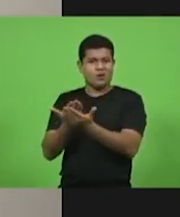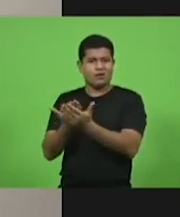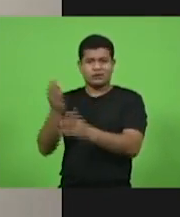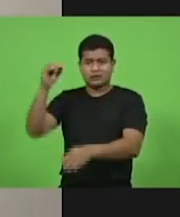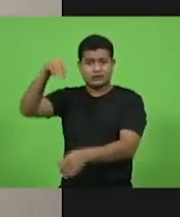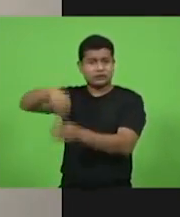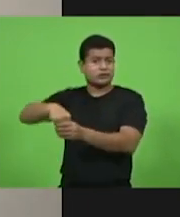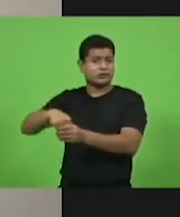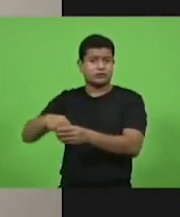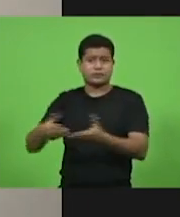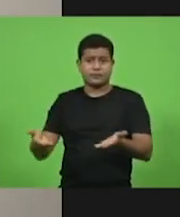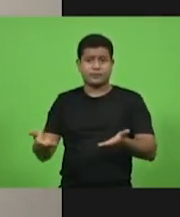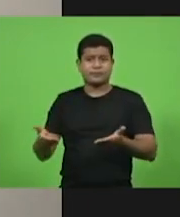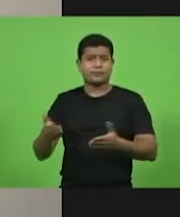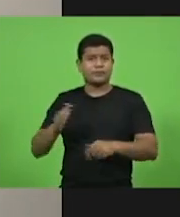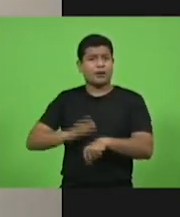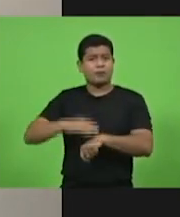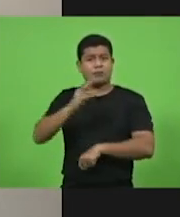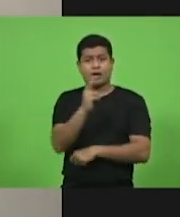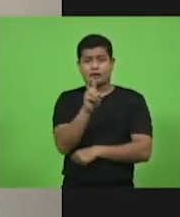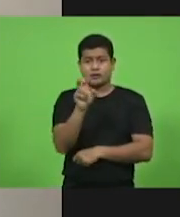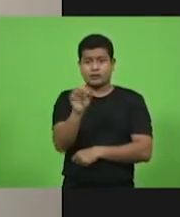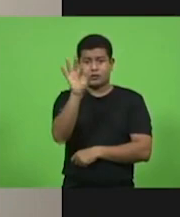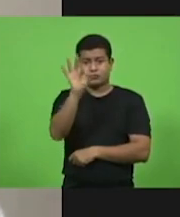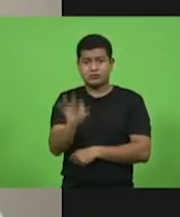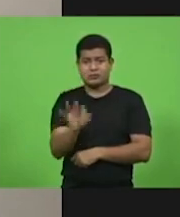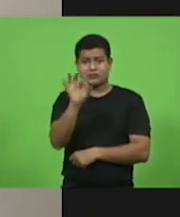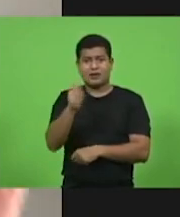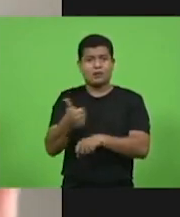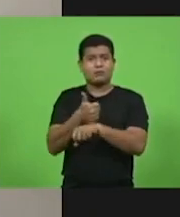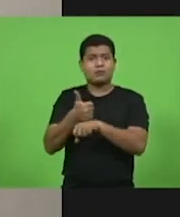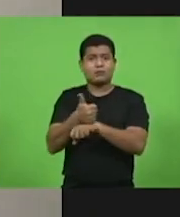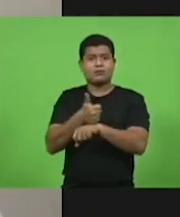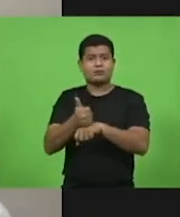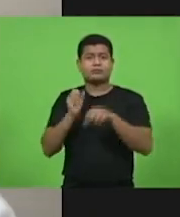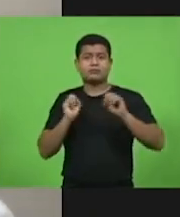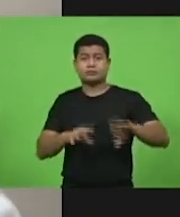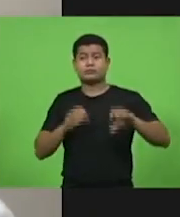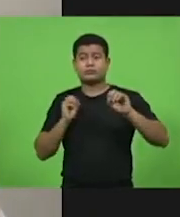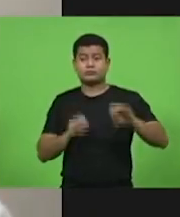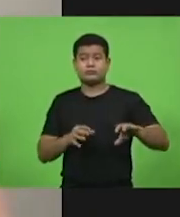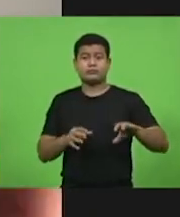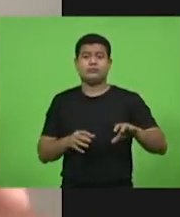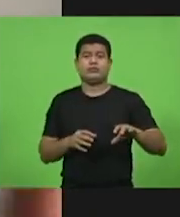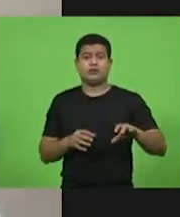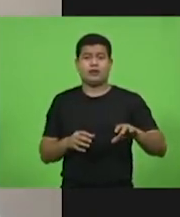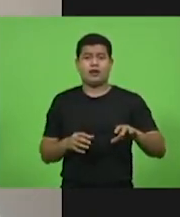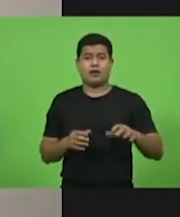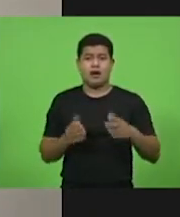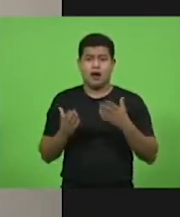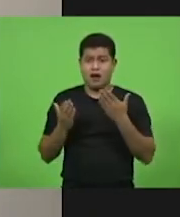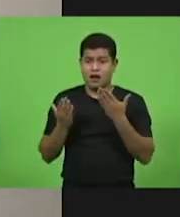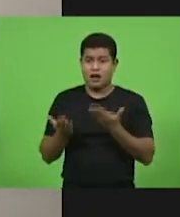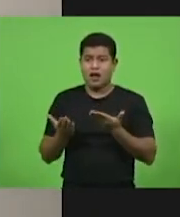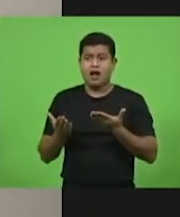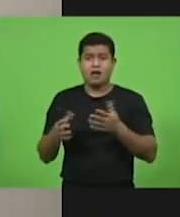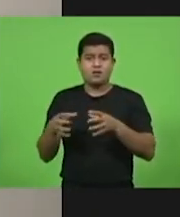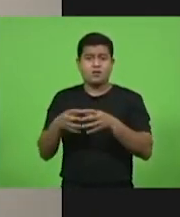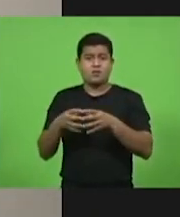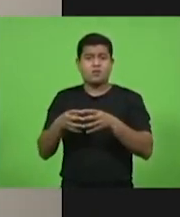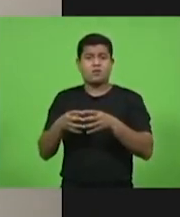Mais de 50% dos profissionais de educação está em grupo de risco.